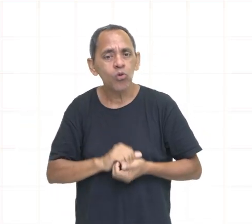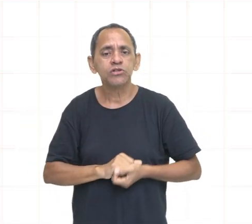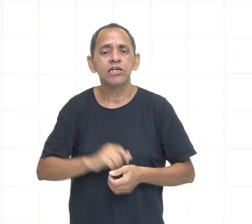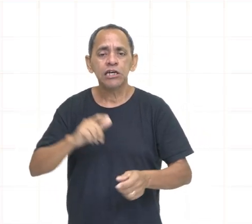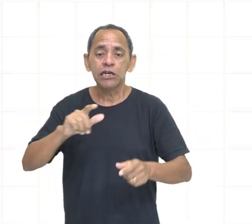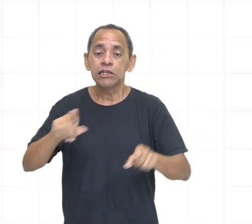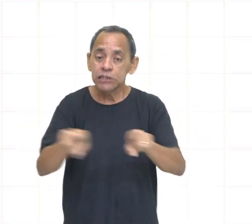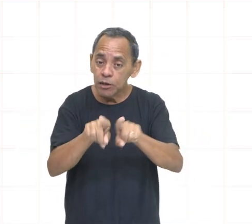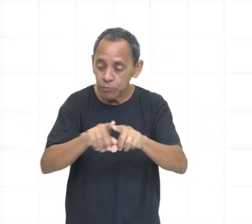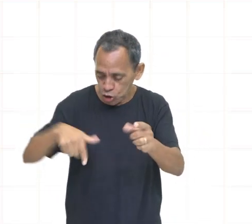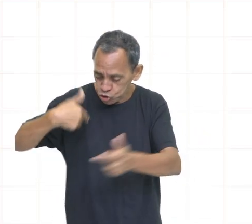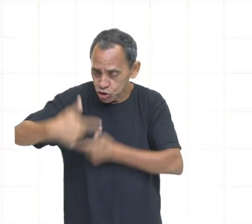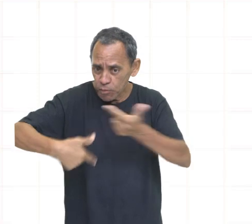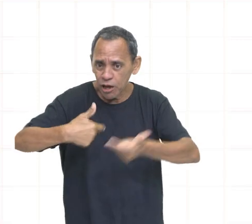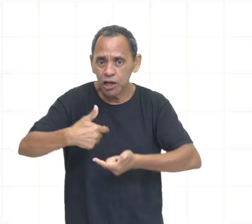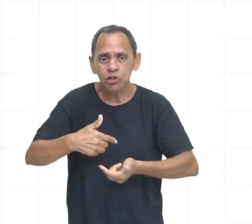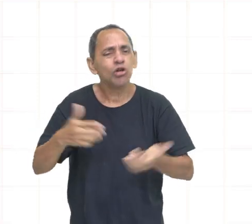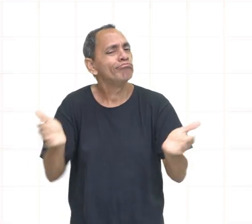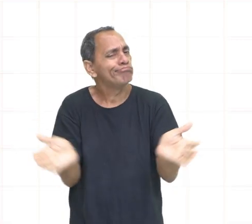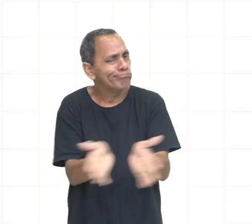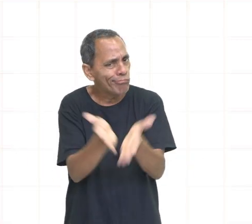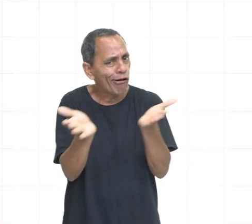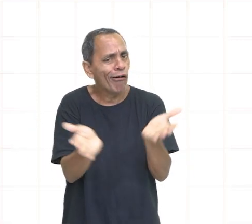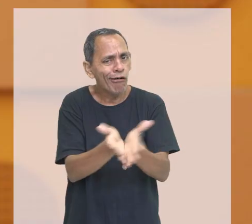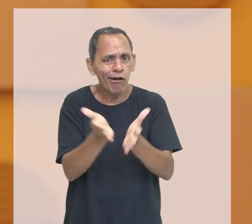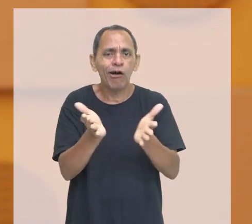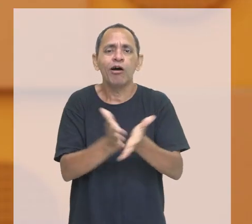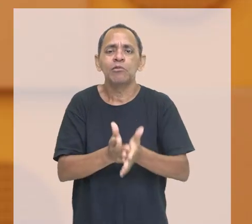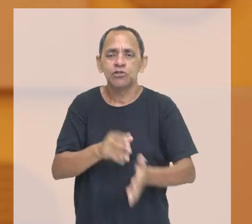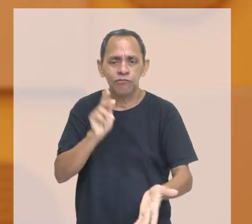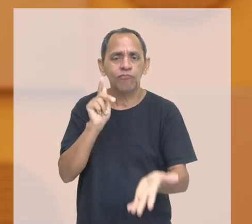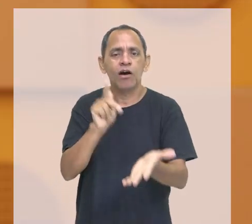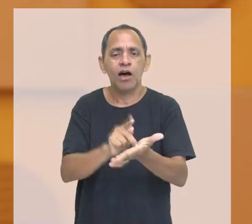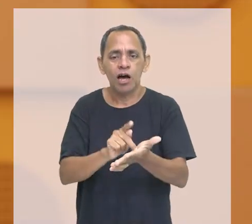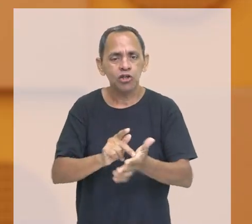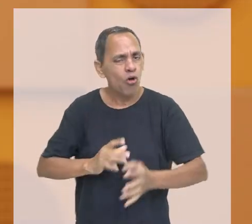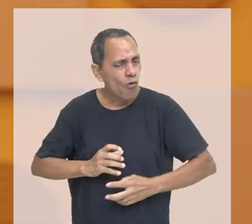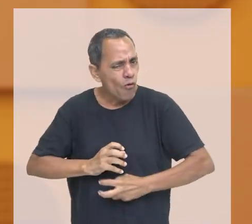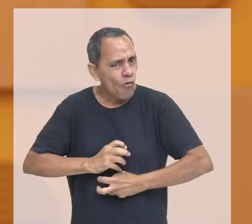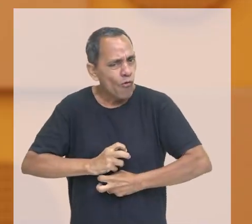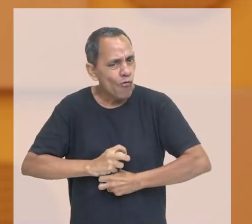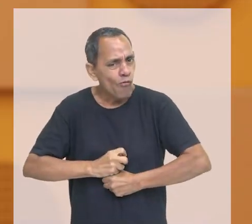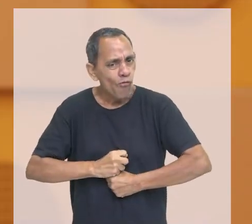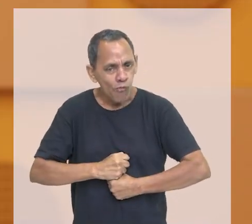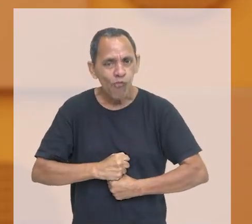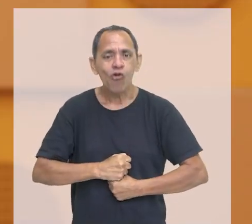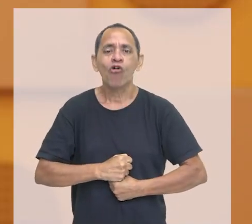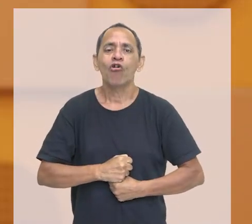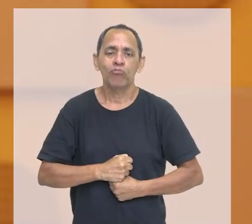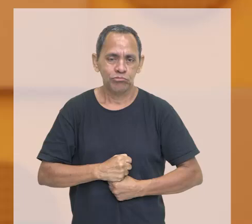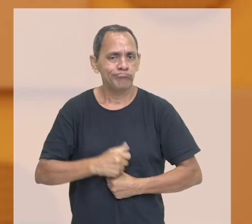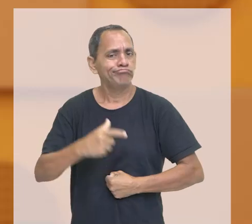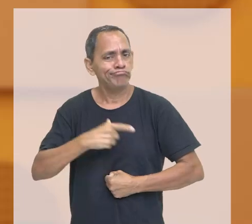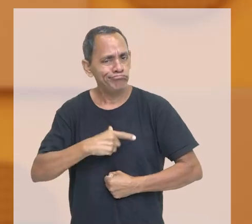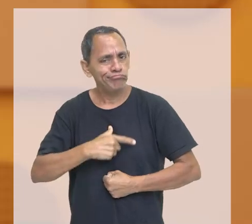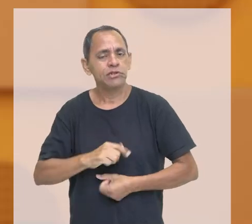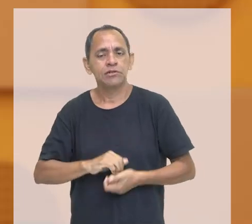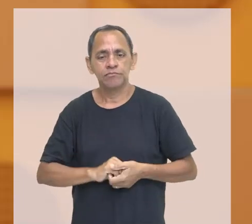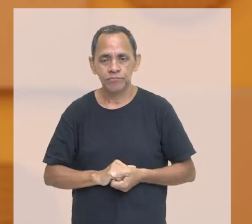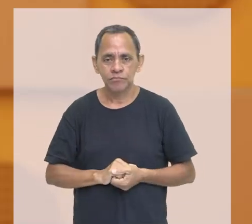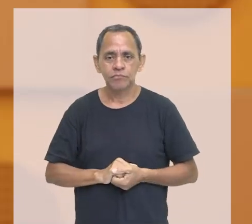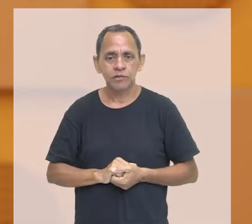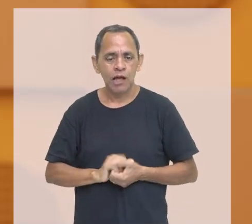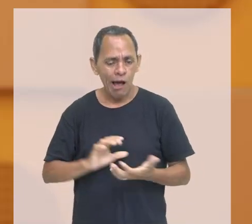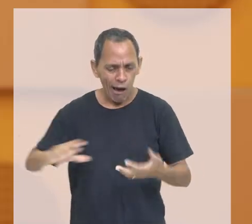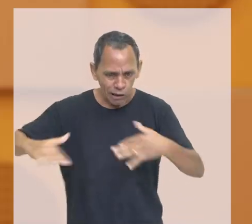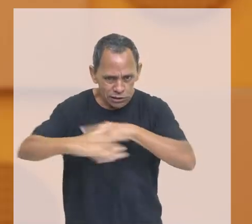Era paupérrimo, era uma situação muito difícil. A pobreza e a fome dominavam grande parte das cidades